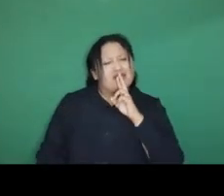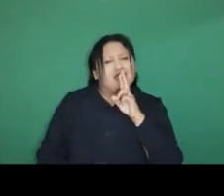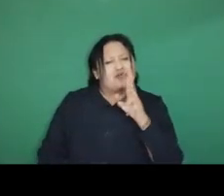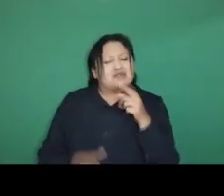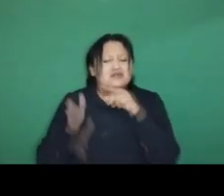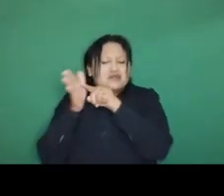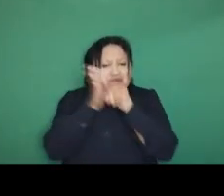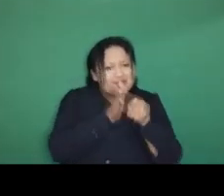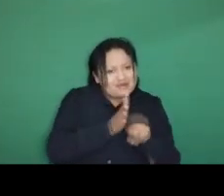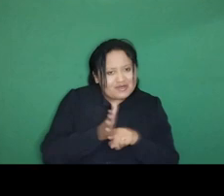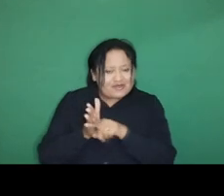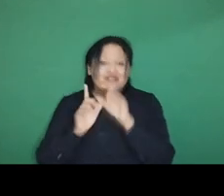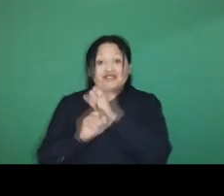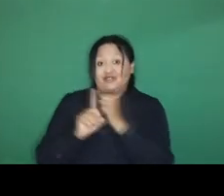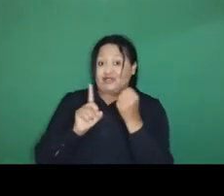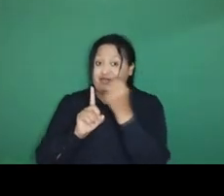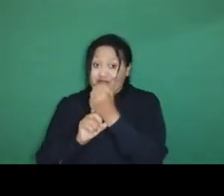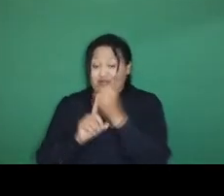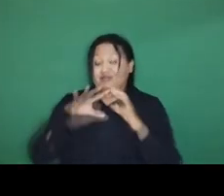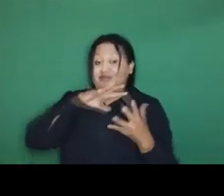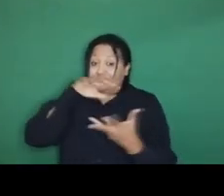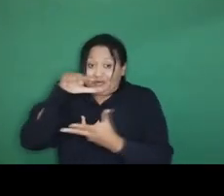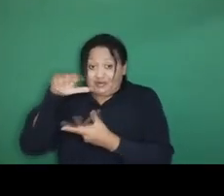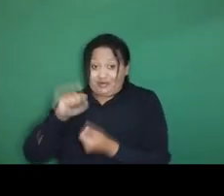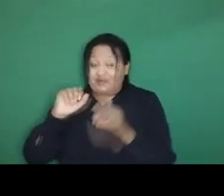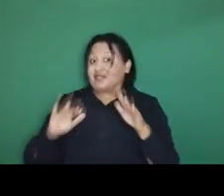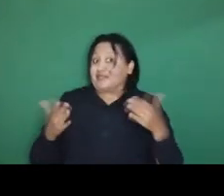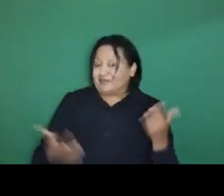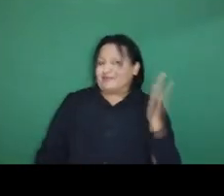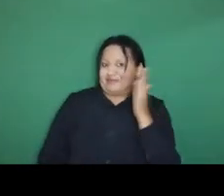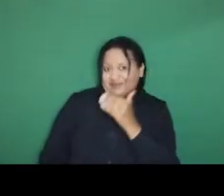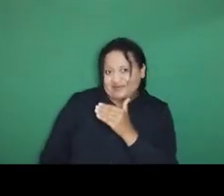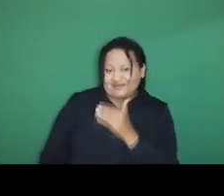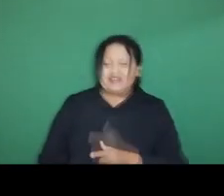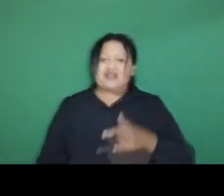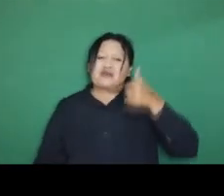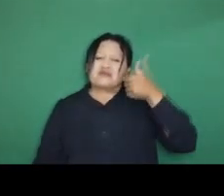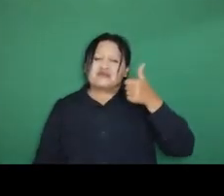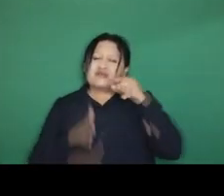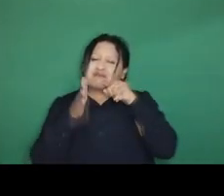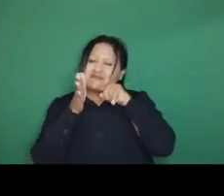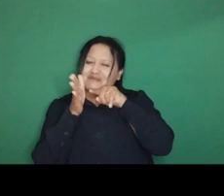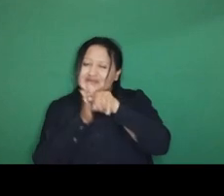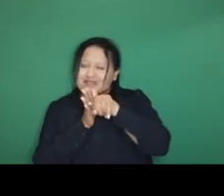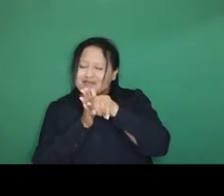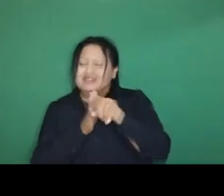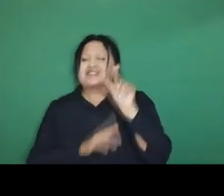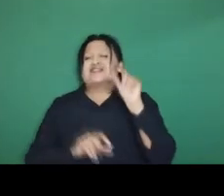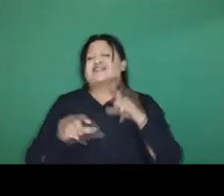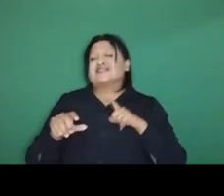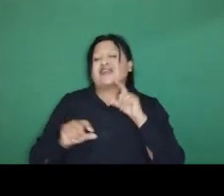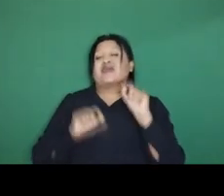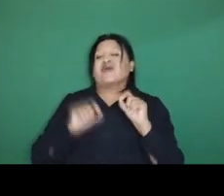do simulado de geografia sociologia Então vamos lá a primeira questão que a gente tem